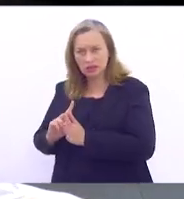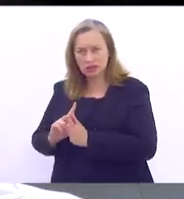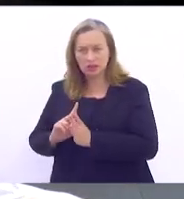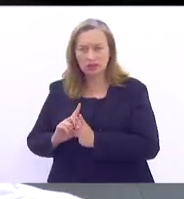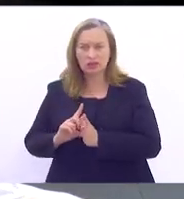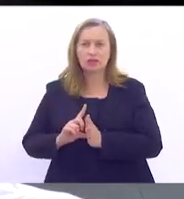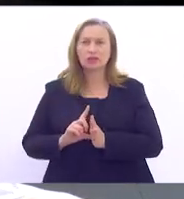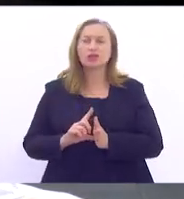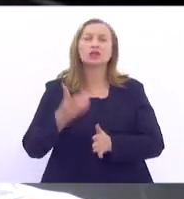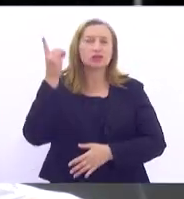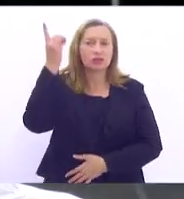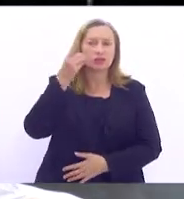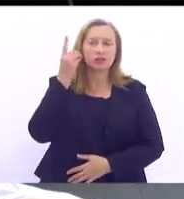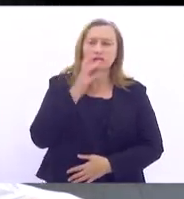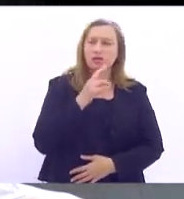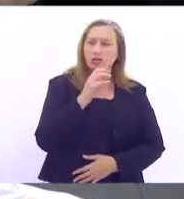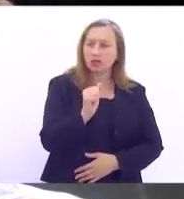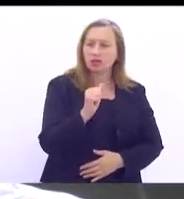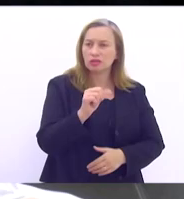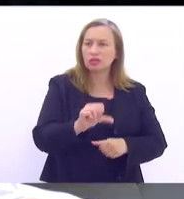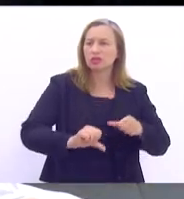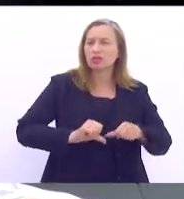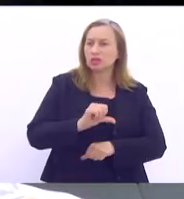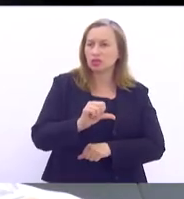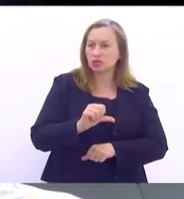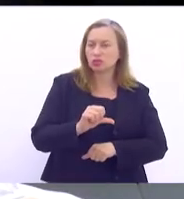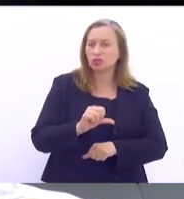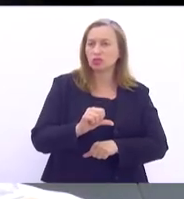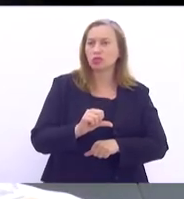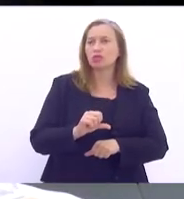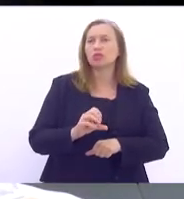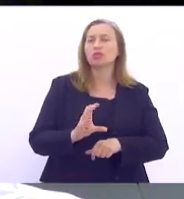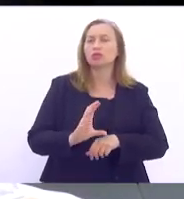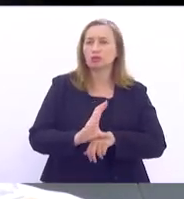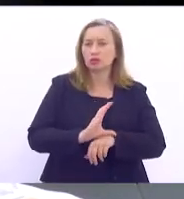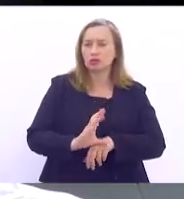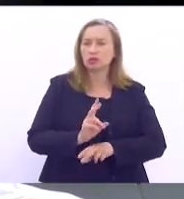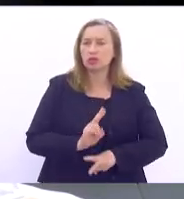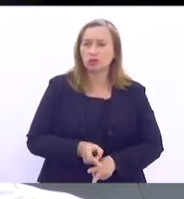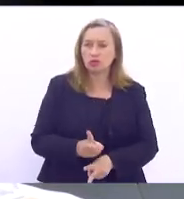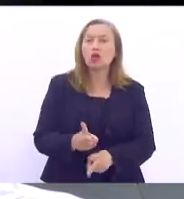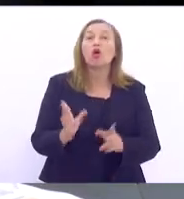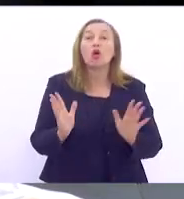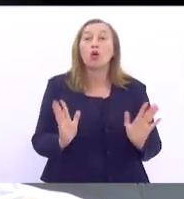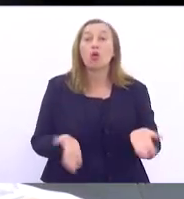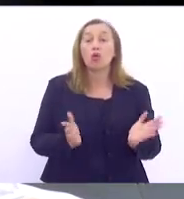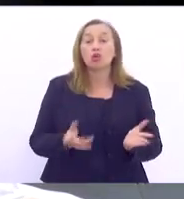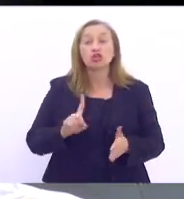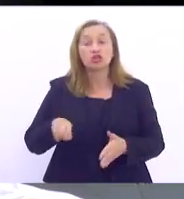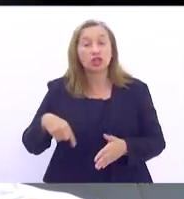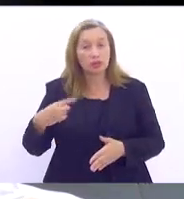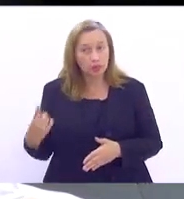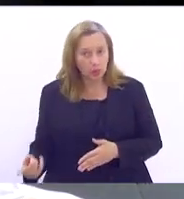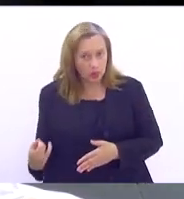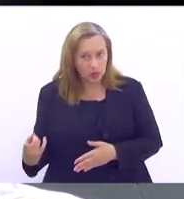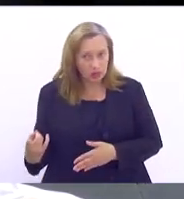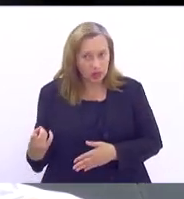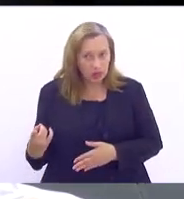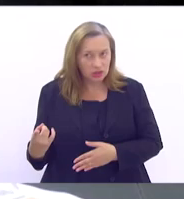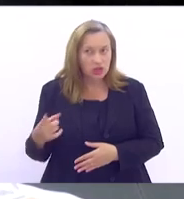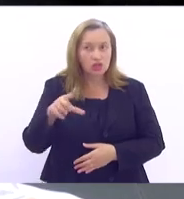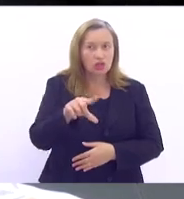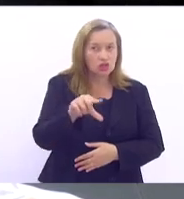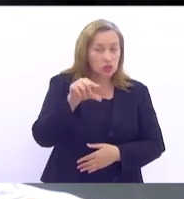autorizativa, o deputado Amorim transformou a autorizativa, mas vai continuar. Porque hoje, depois de uma